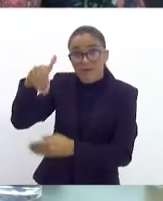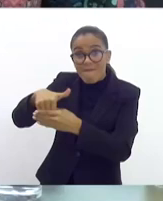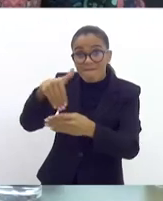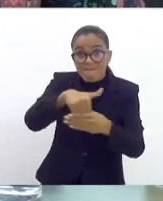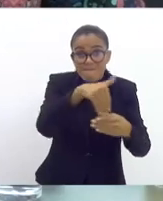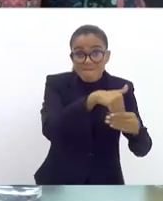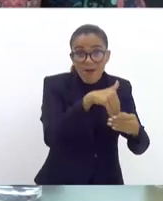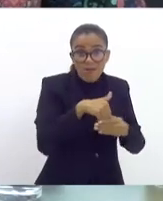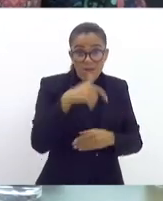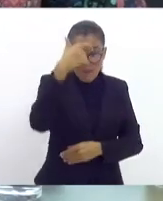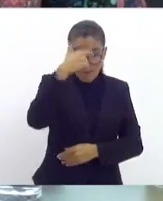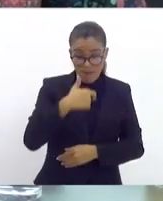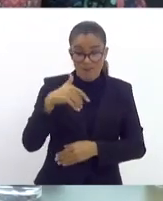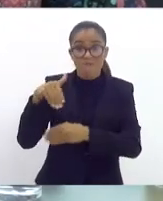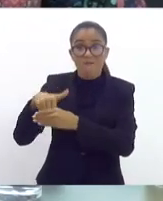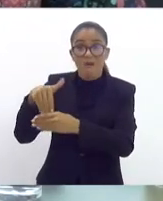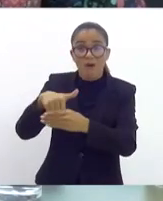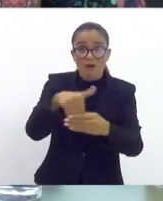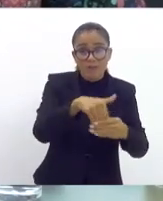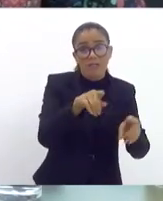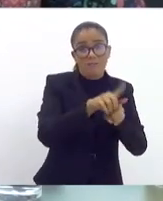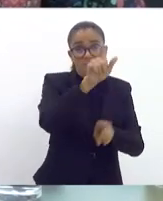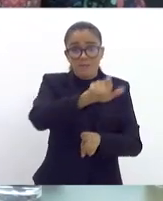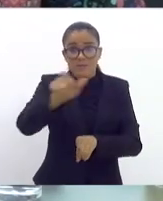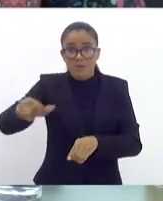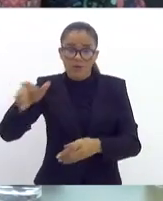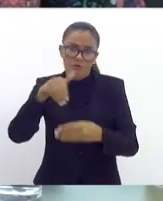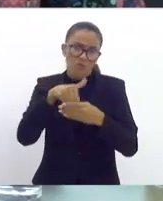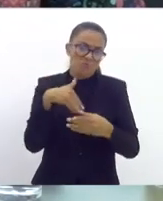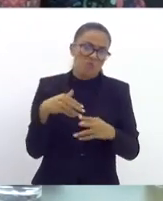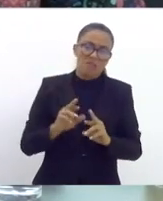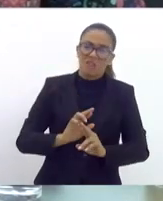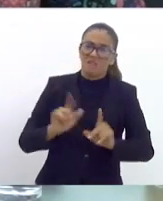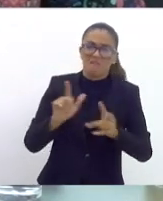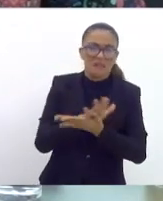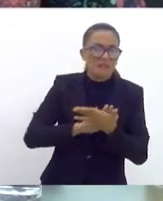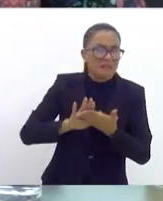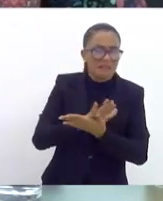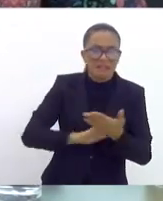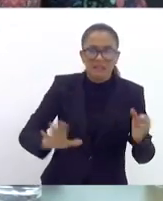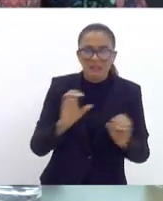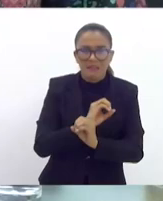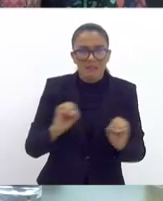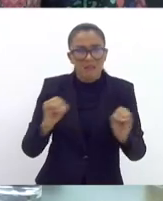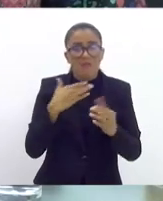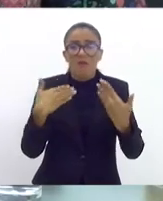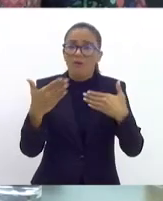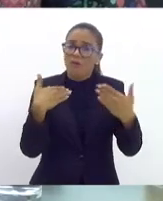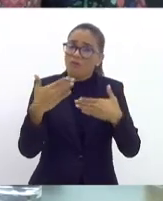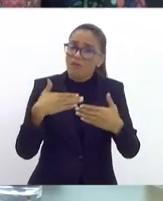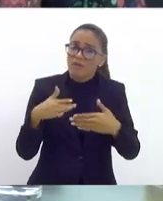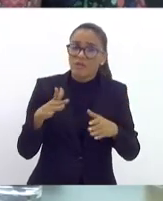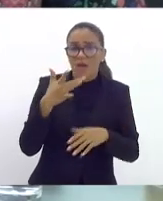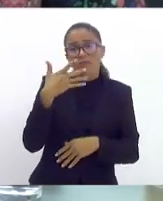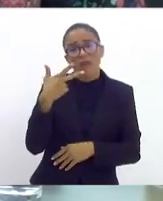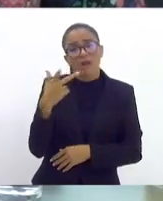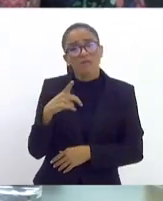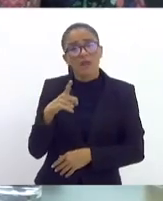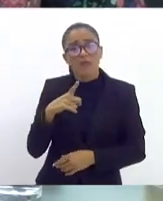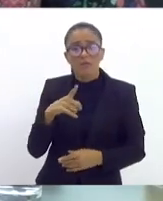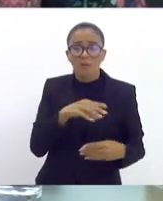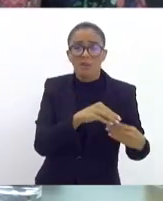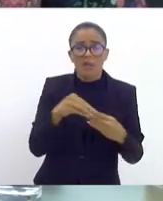para a pessoa que votou não tem diferença alguma eu vou falar para o meu público dizendo que eu tive uma indicação